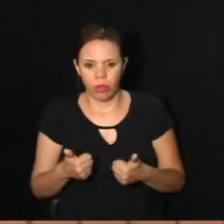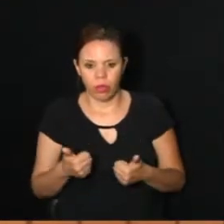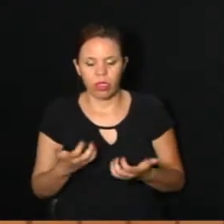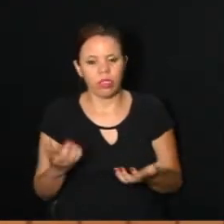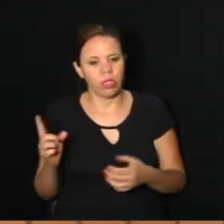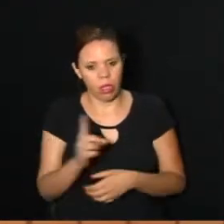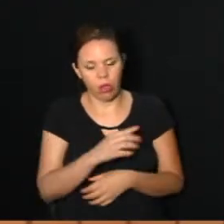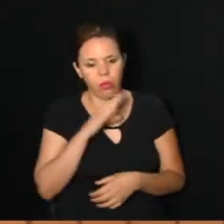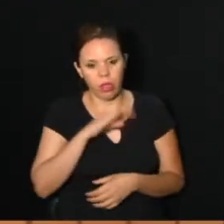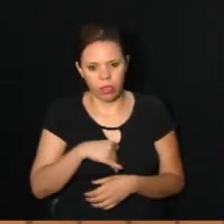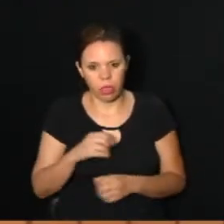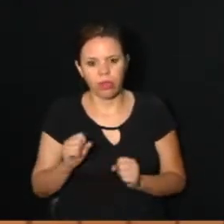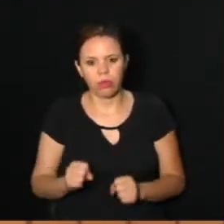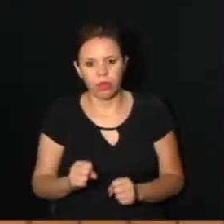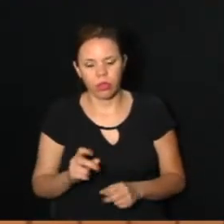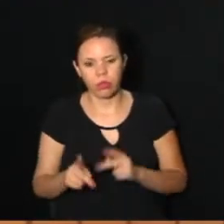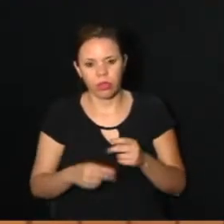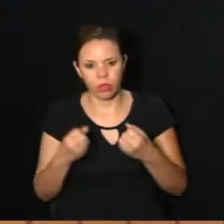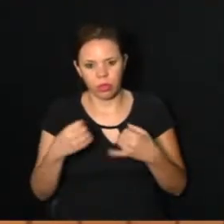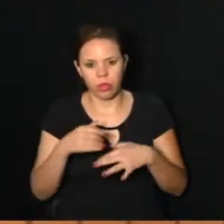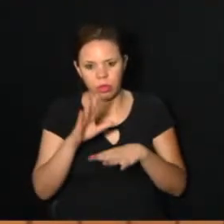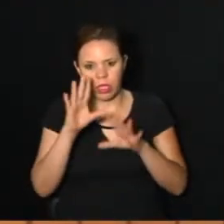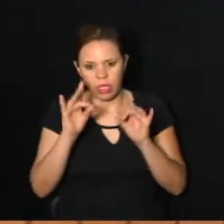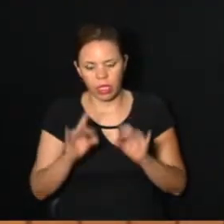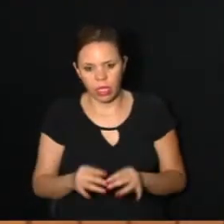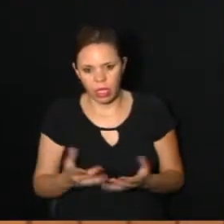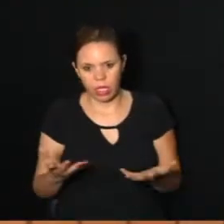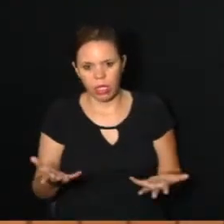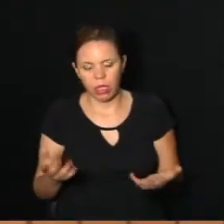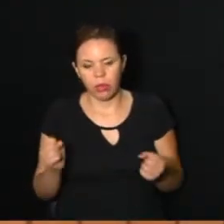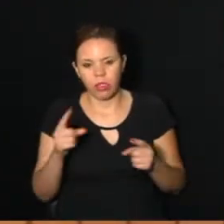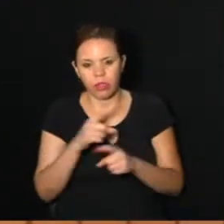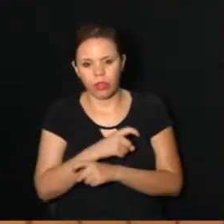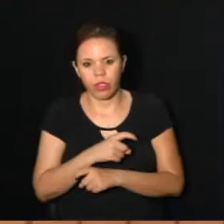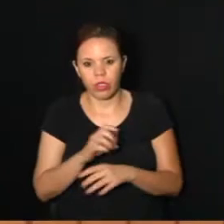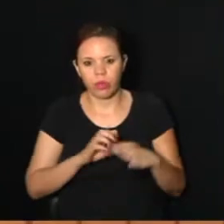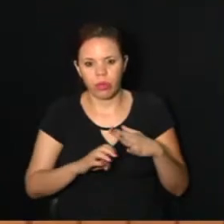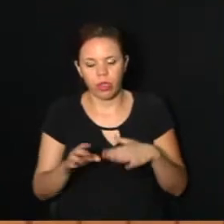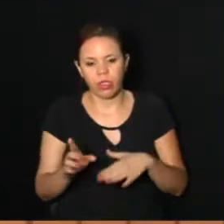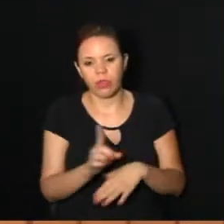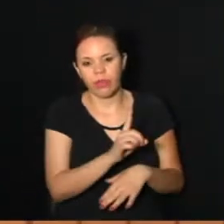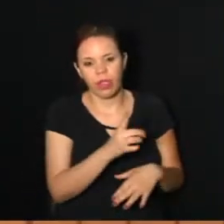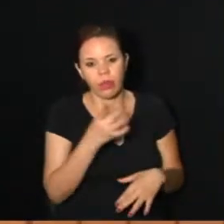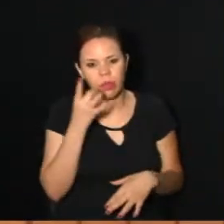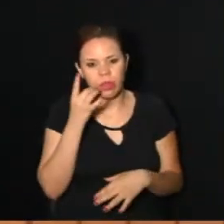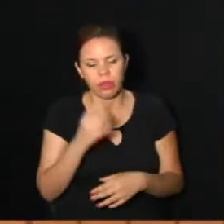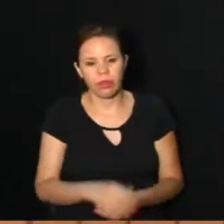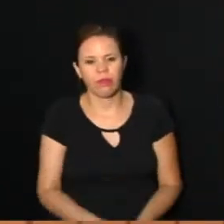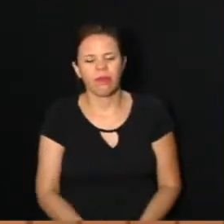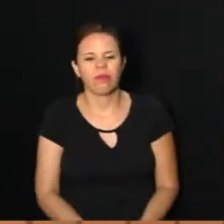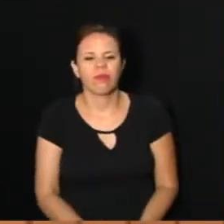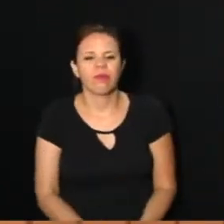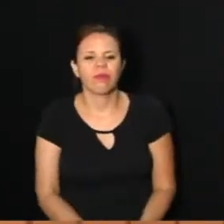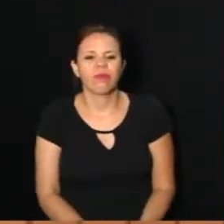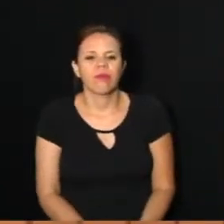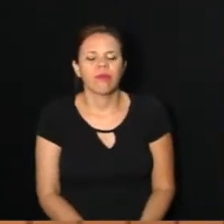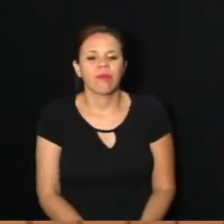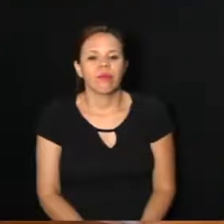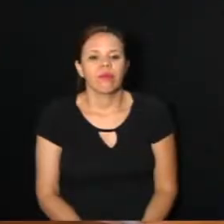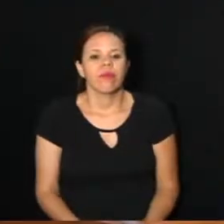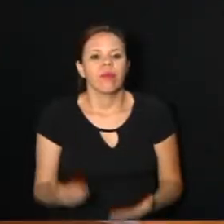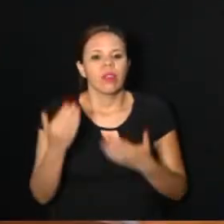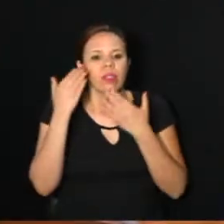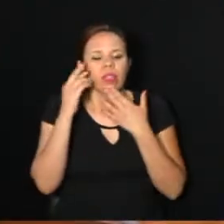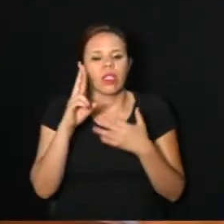comparecer à tarde, alguém te explica com mais detalhes. Se tiver dificuldade em alguma empresa, traga que a gente resolve para você. Bom, eu quero agradecer então ao